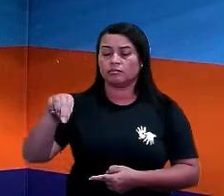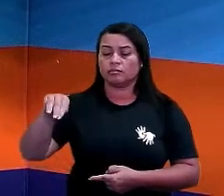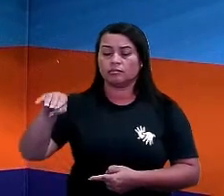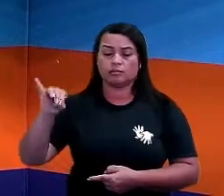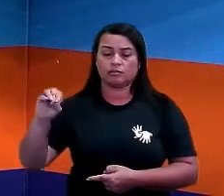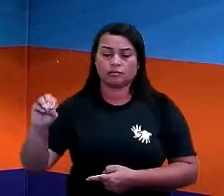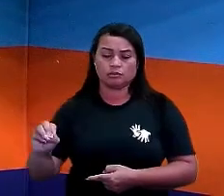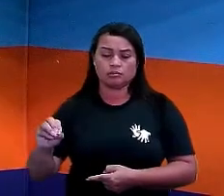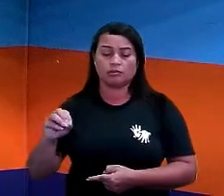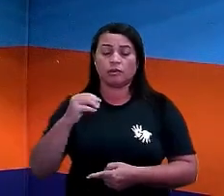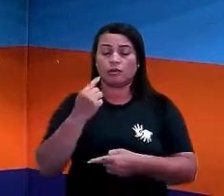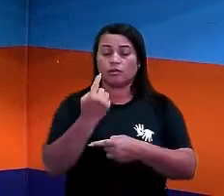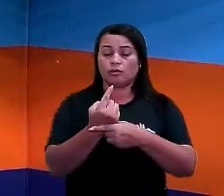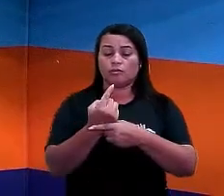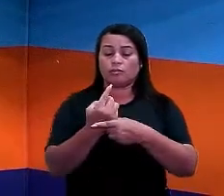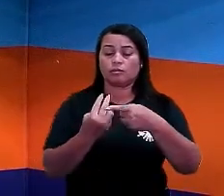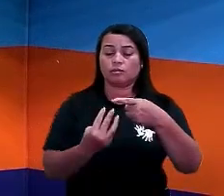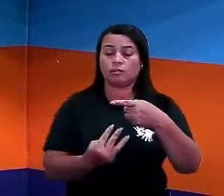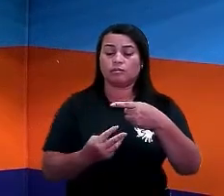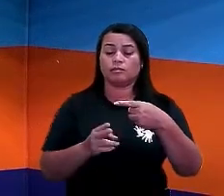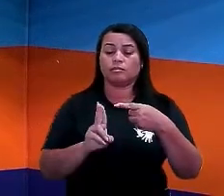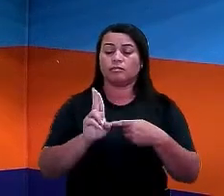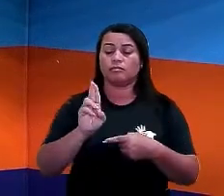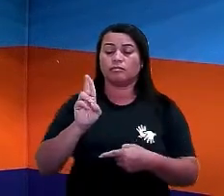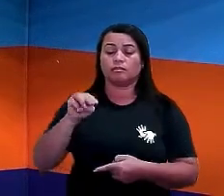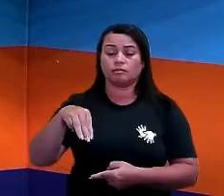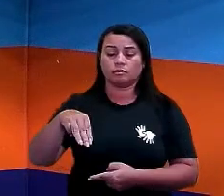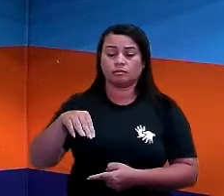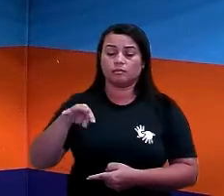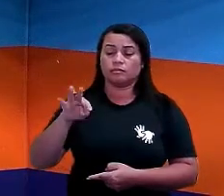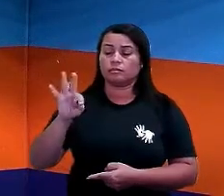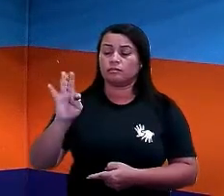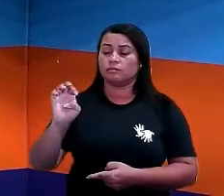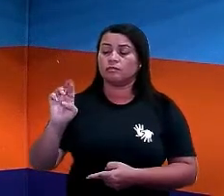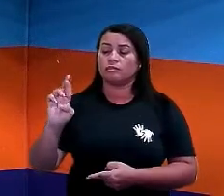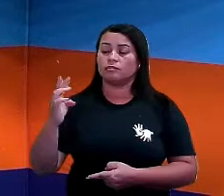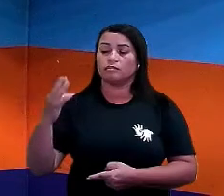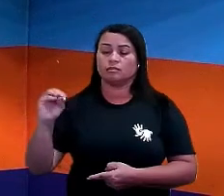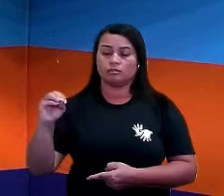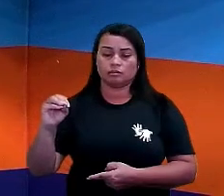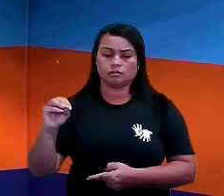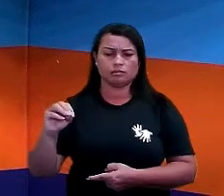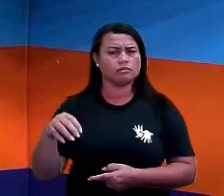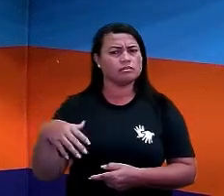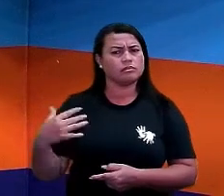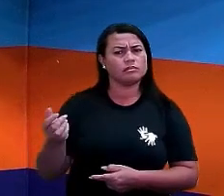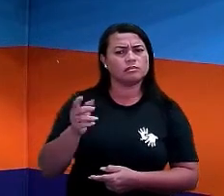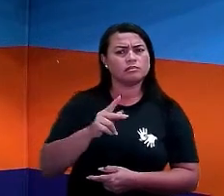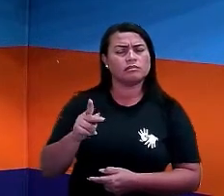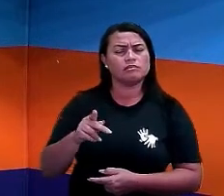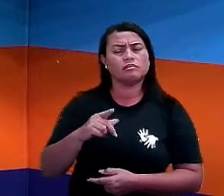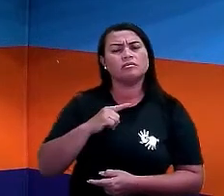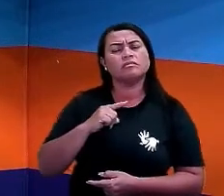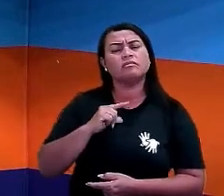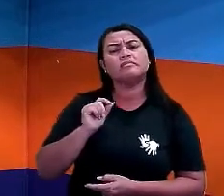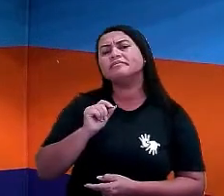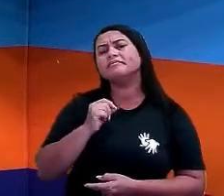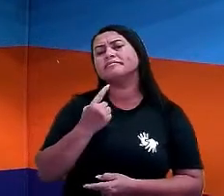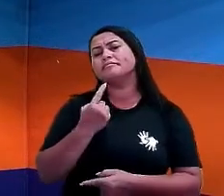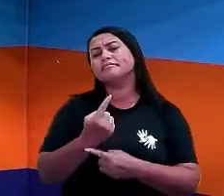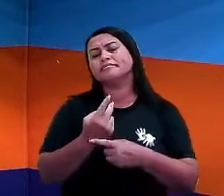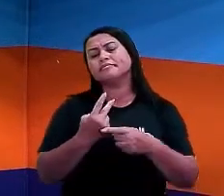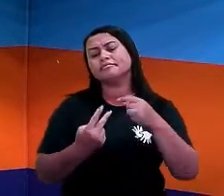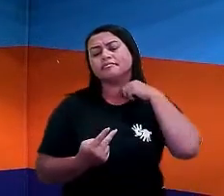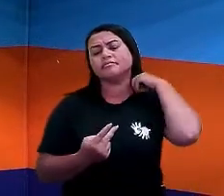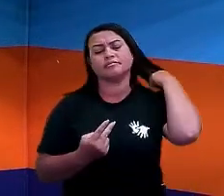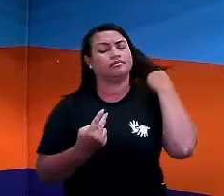vou ter 1/3, 1/3. Ah, professora, e se eu tivesse um 2 no